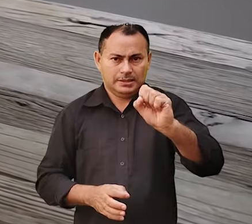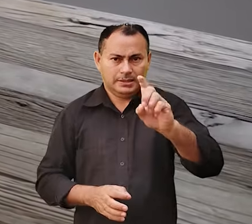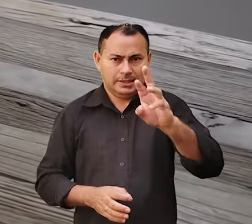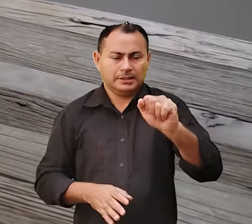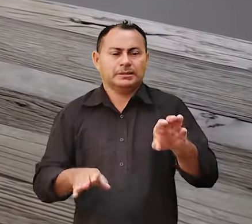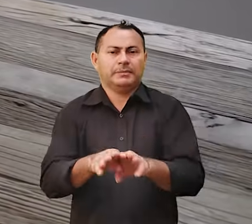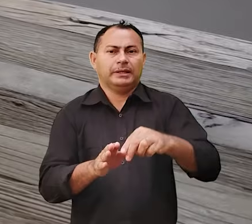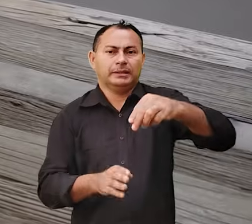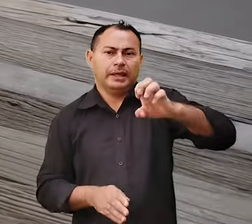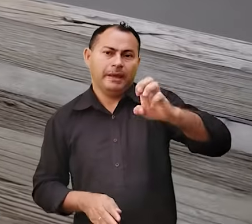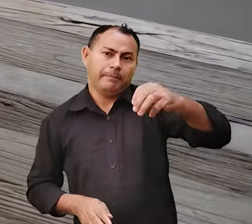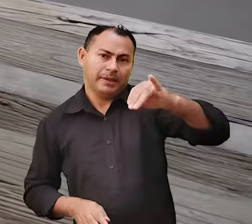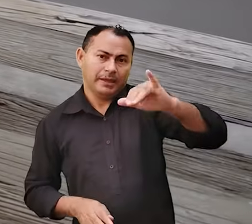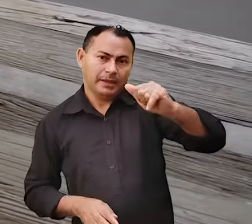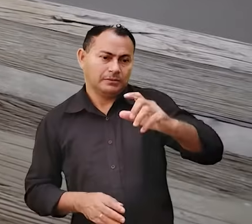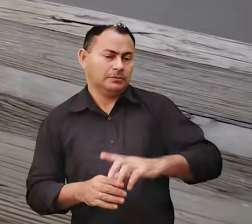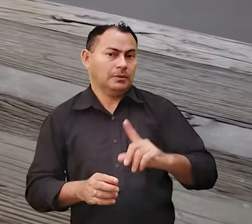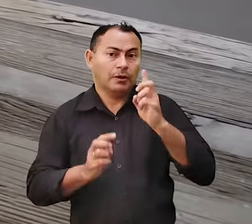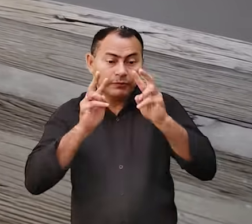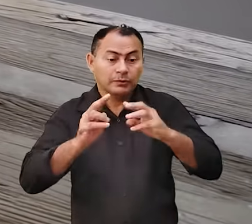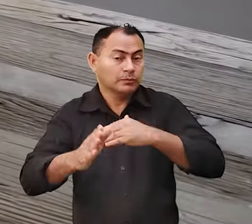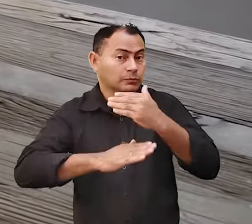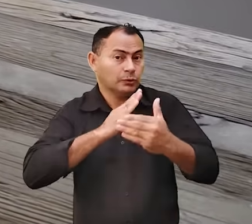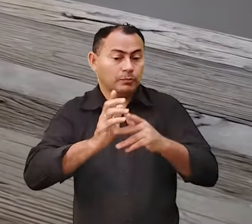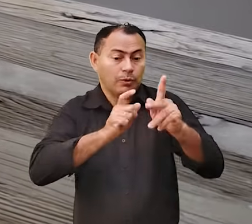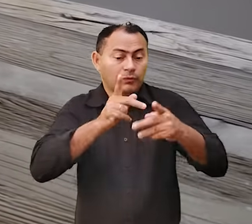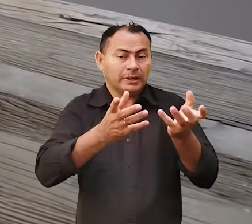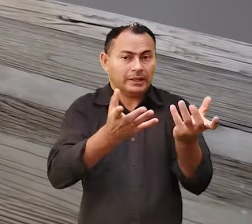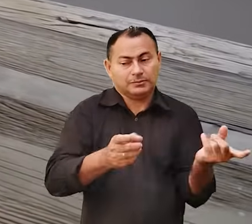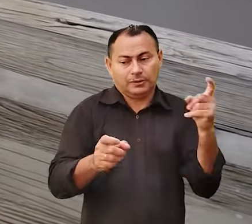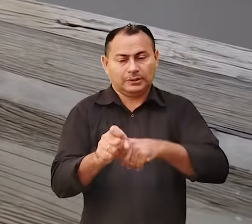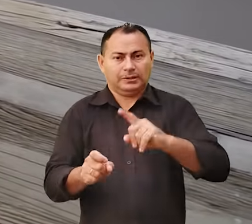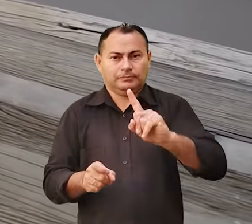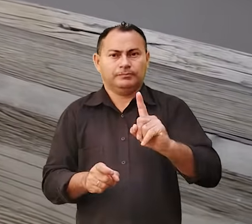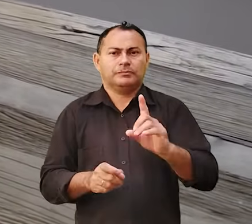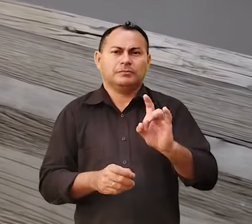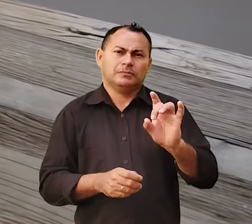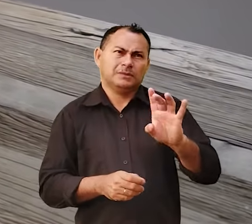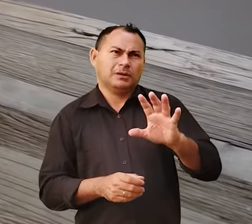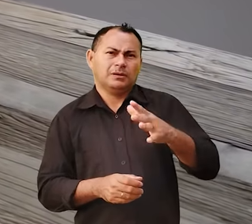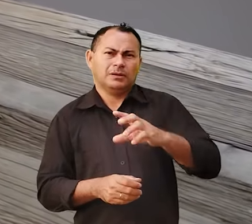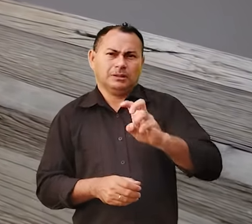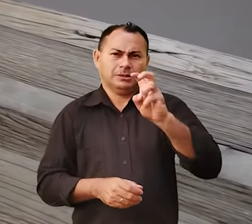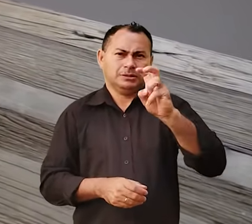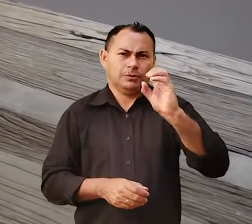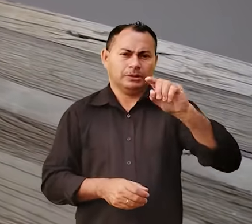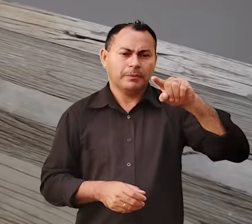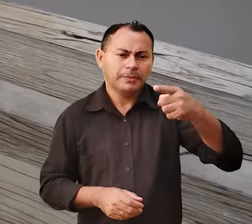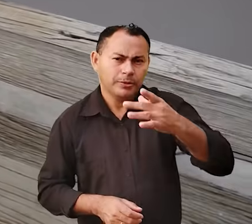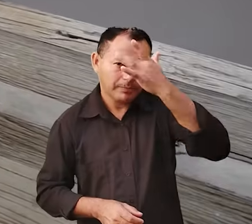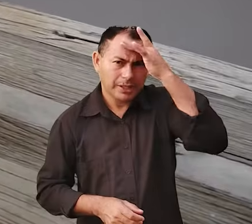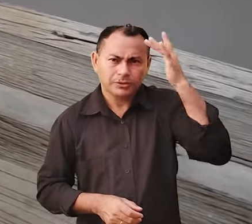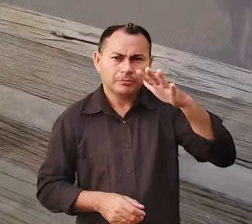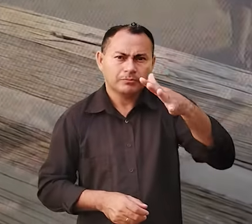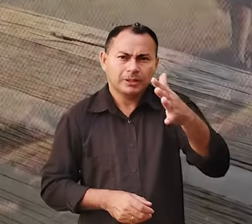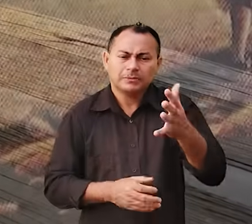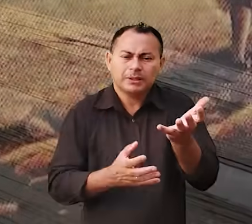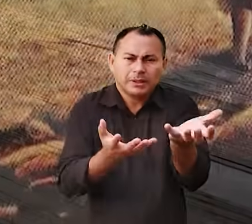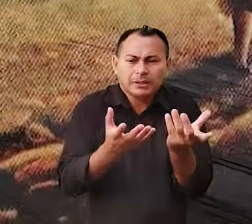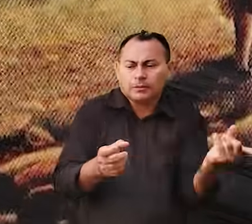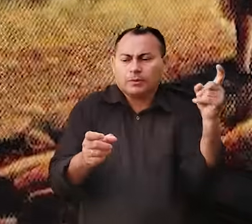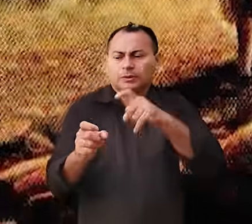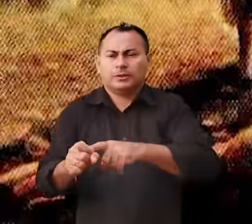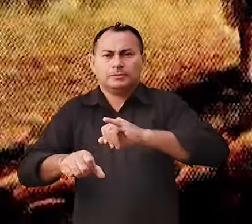e Neemias, vimos que não foi todo o povo que quis voltar. Apenas cerca de 50.000 pessoas